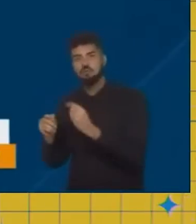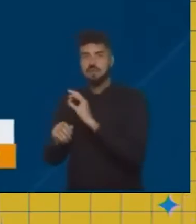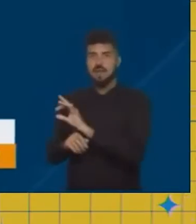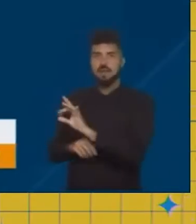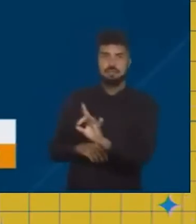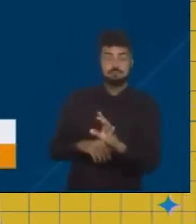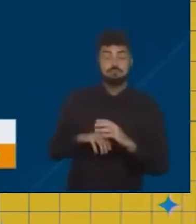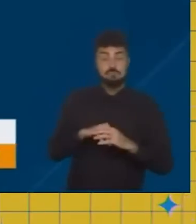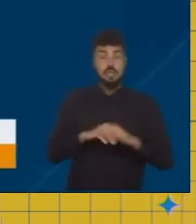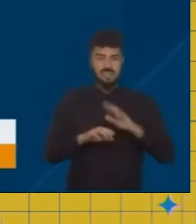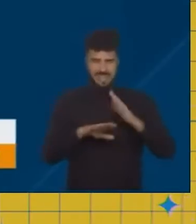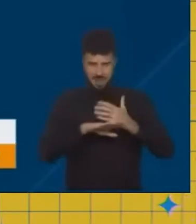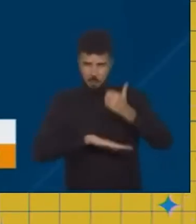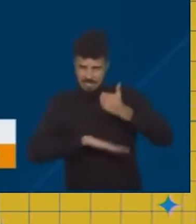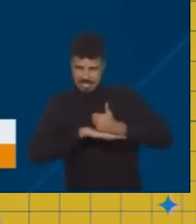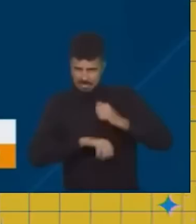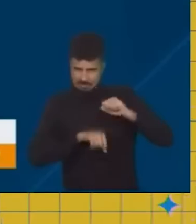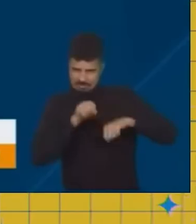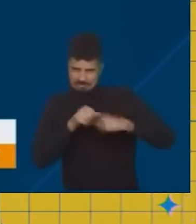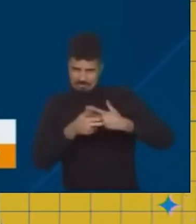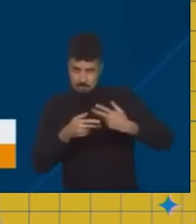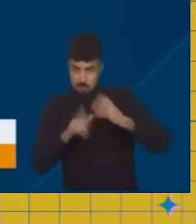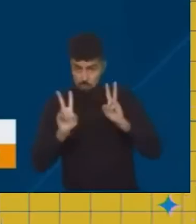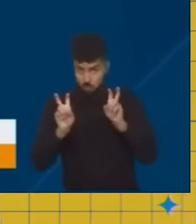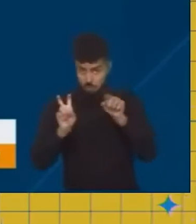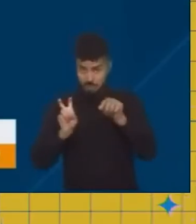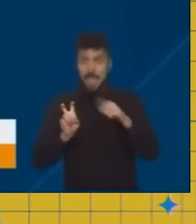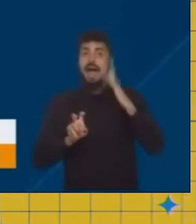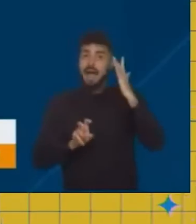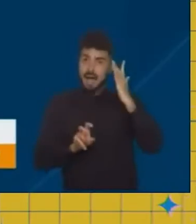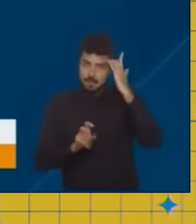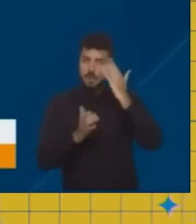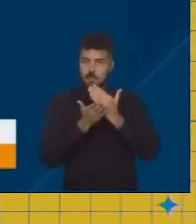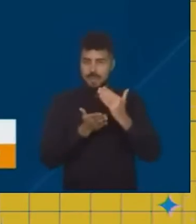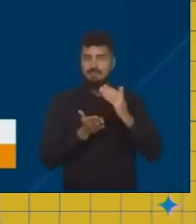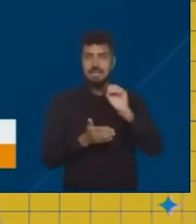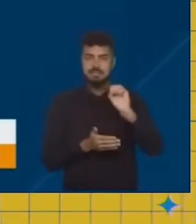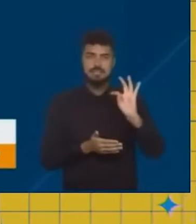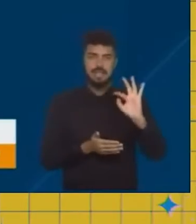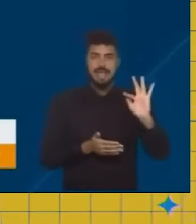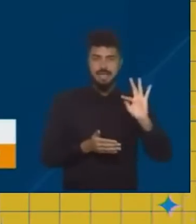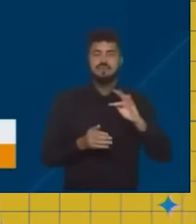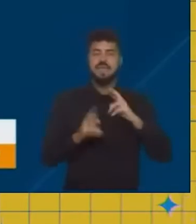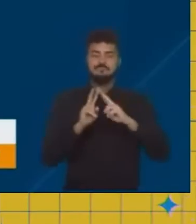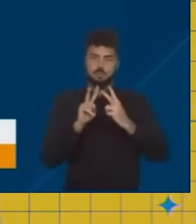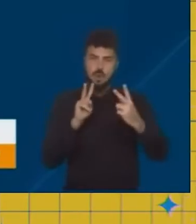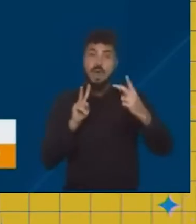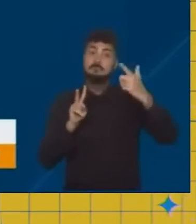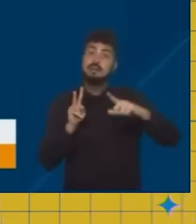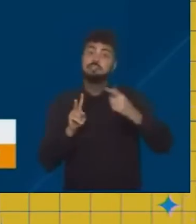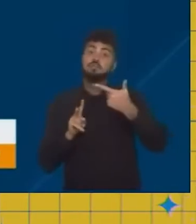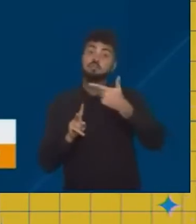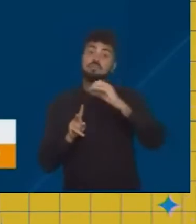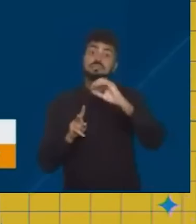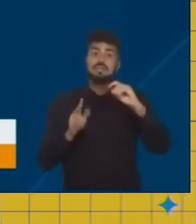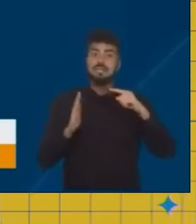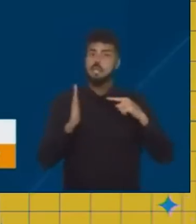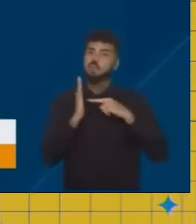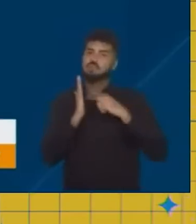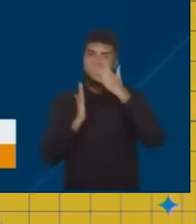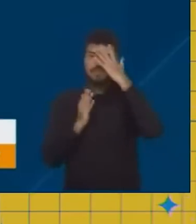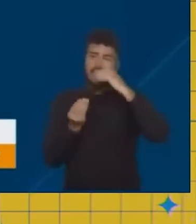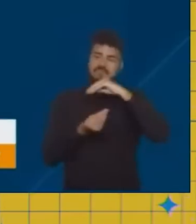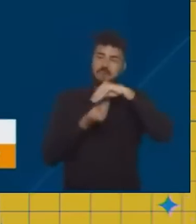golpistas, o Supremo começa a julgar amanhã, também em plenário virtual, mais 200 denúncias contra envolvidos no 8 de